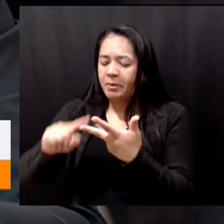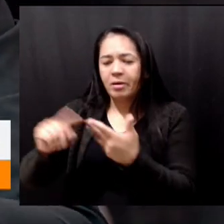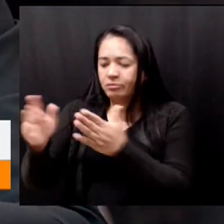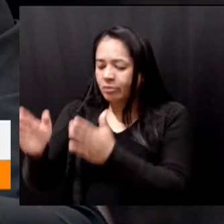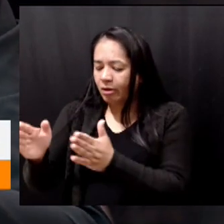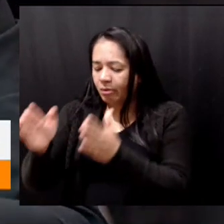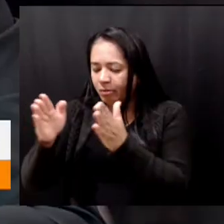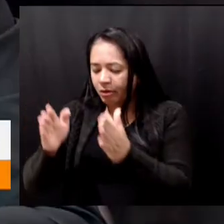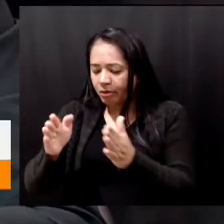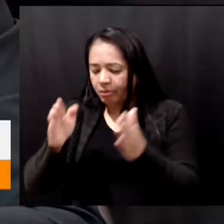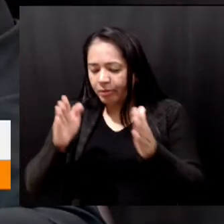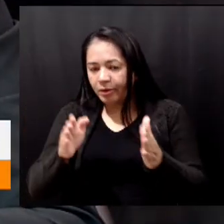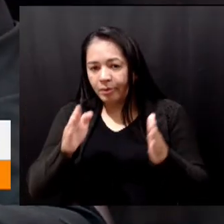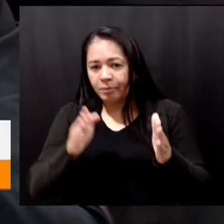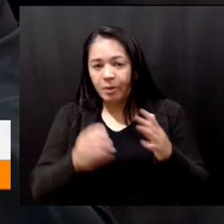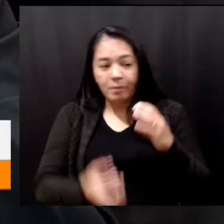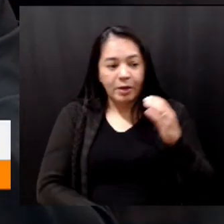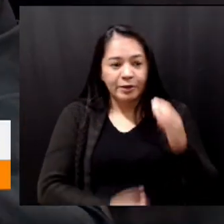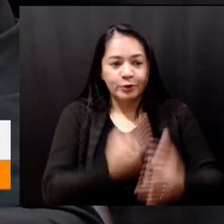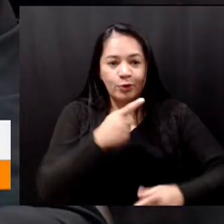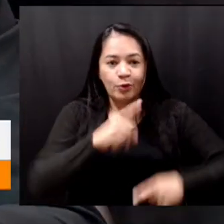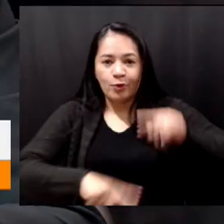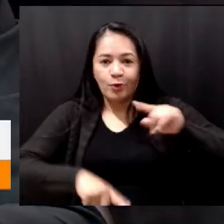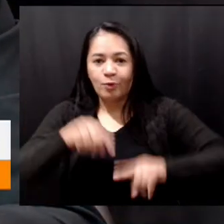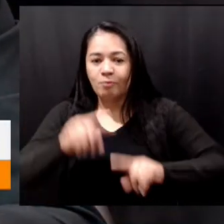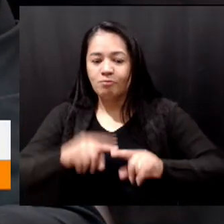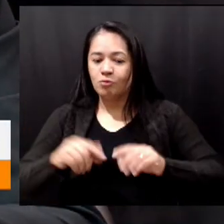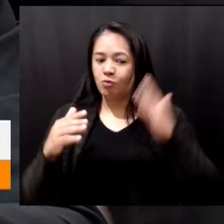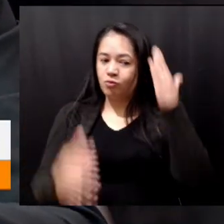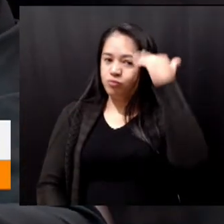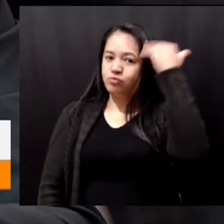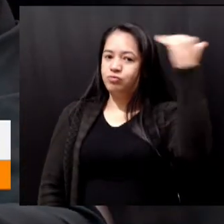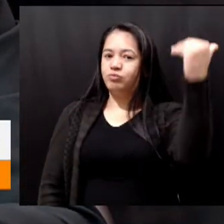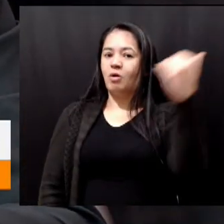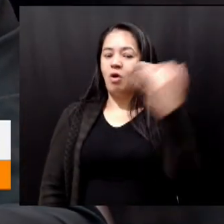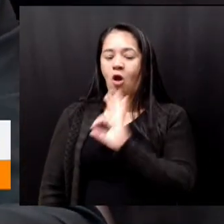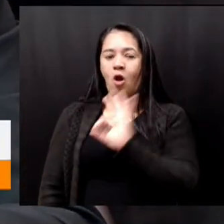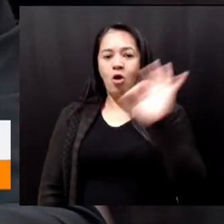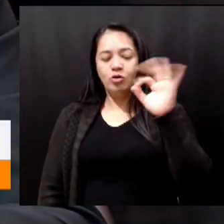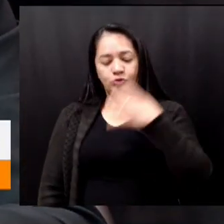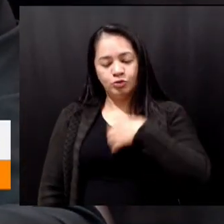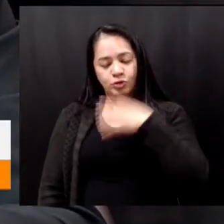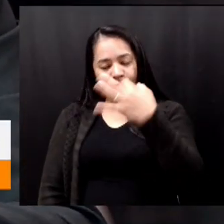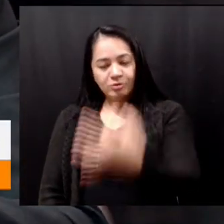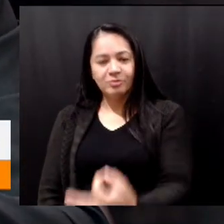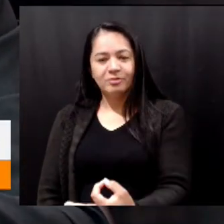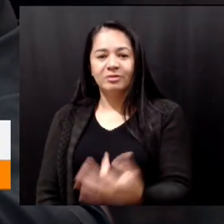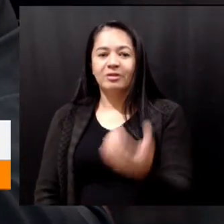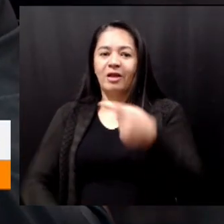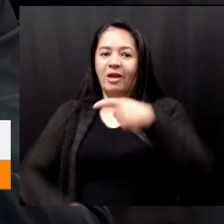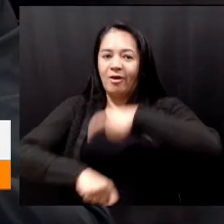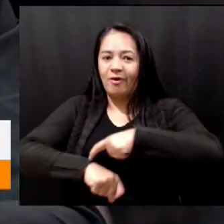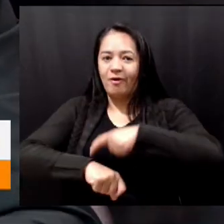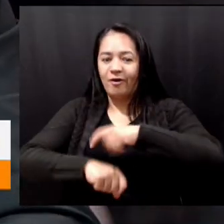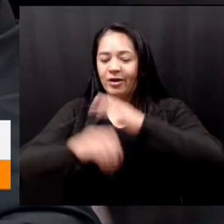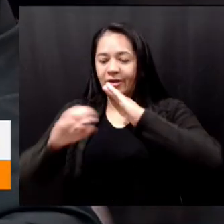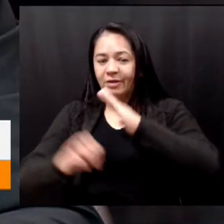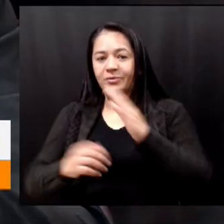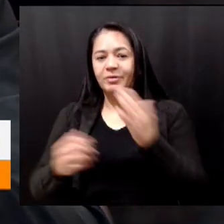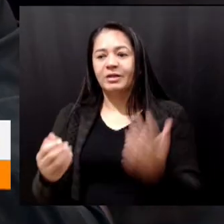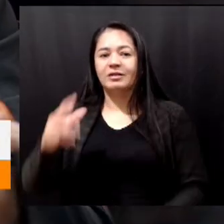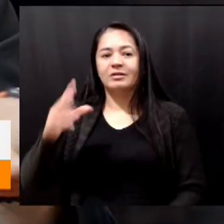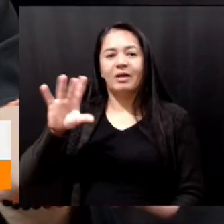criou produtos robustos da maneira correta, é a hora que empresas como a Claro, elas buscam